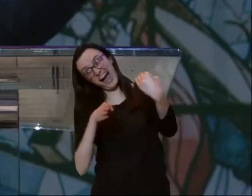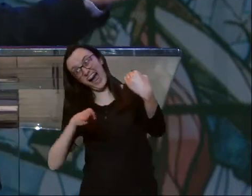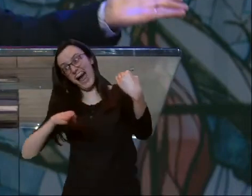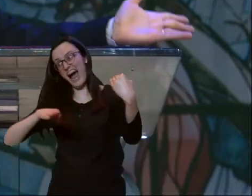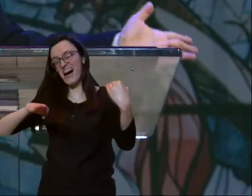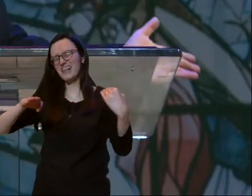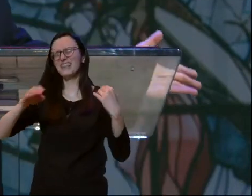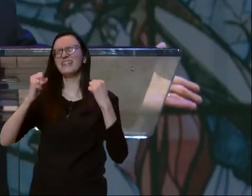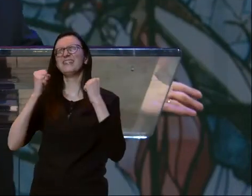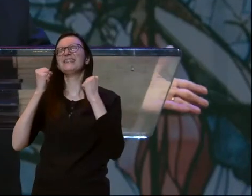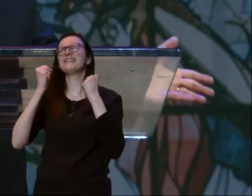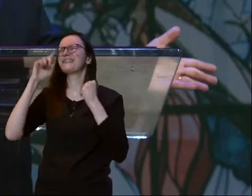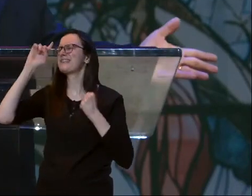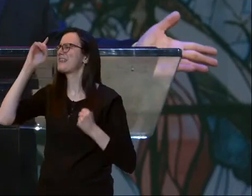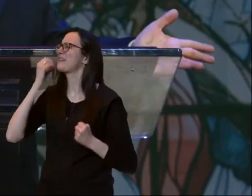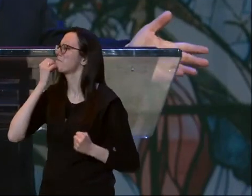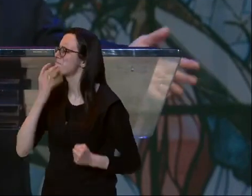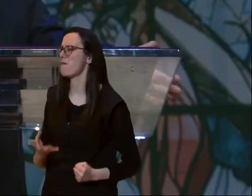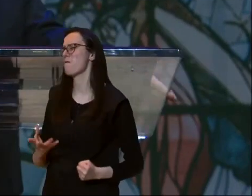como é que isso é bom?